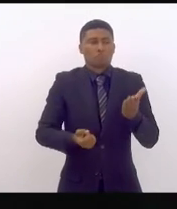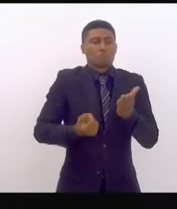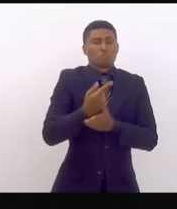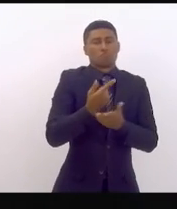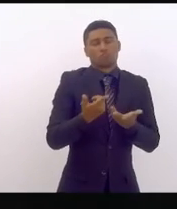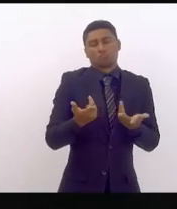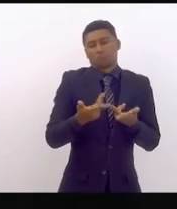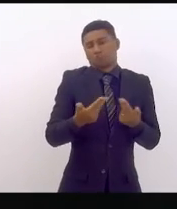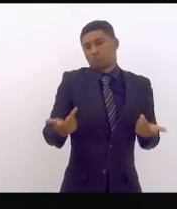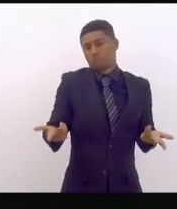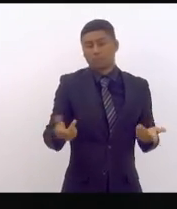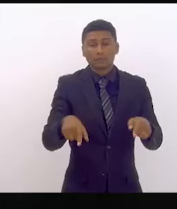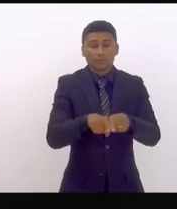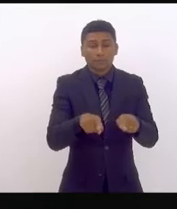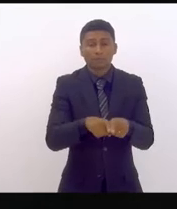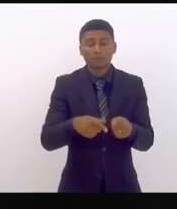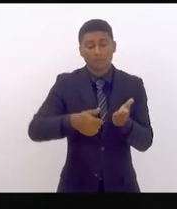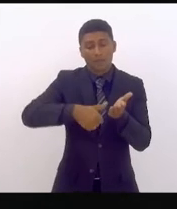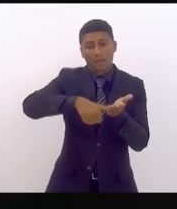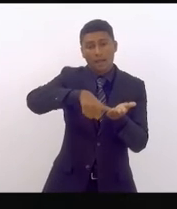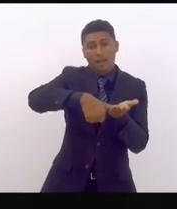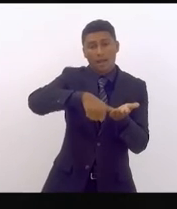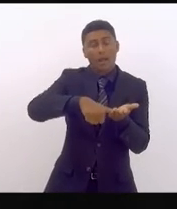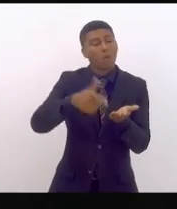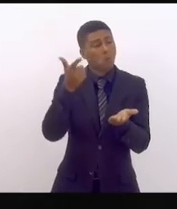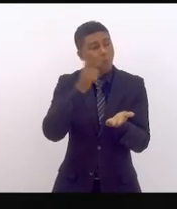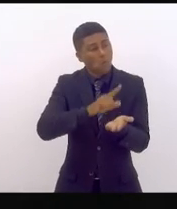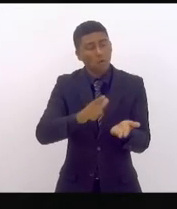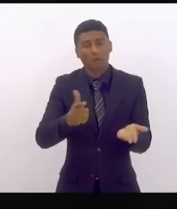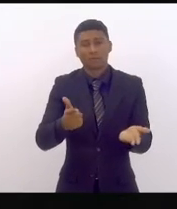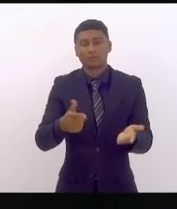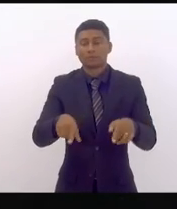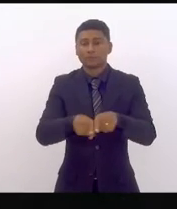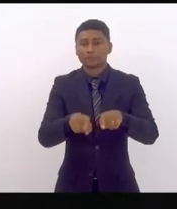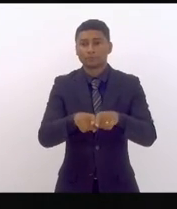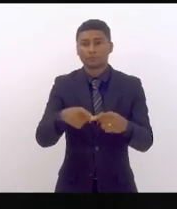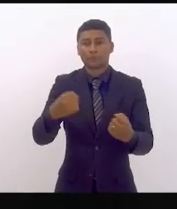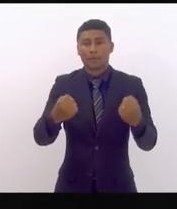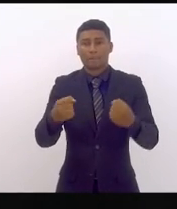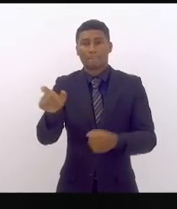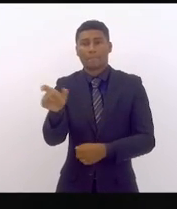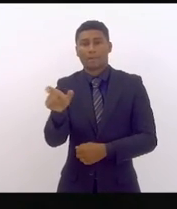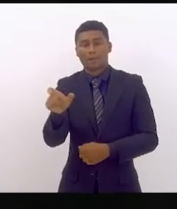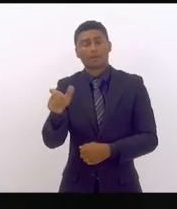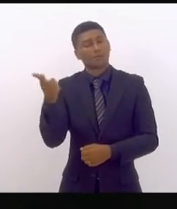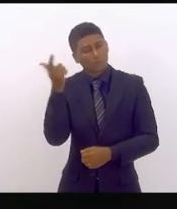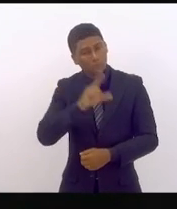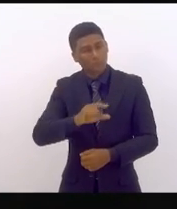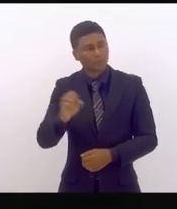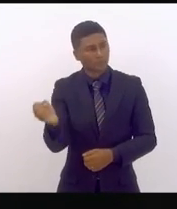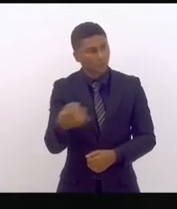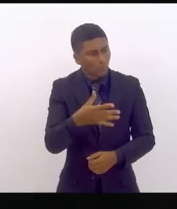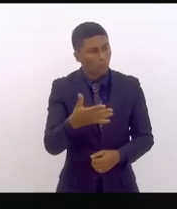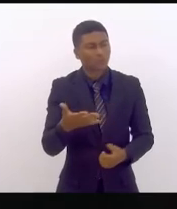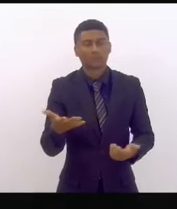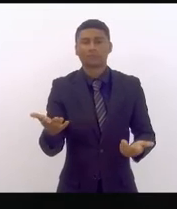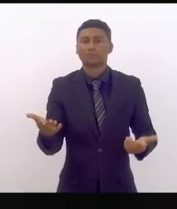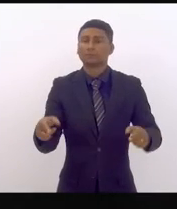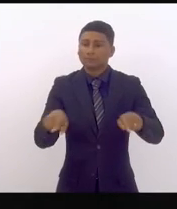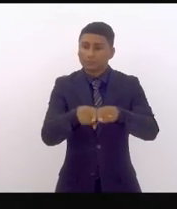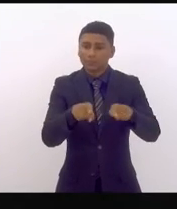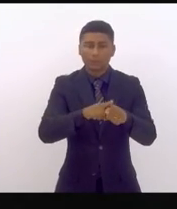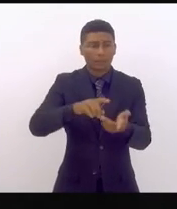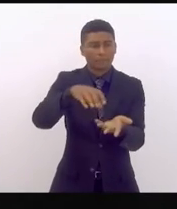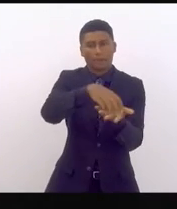tirar a sua carteira de identidade renovar sua carteira de habilitação e tem vários órgãos dentro